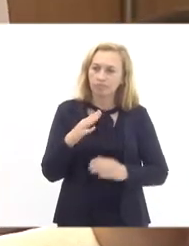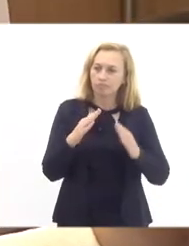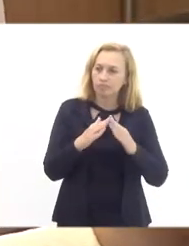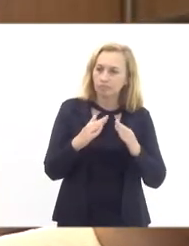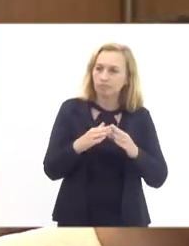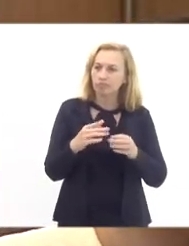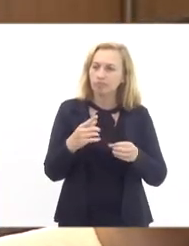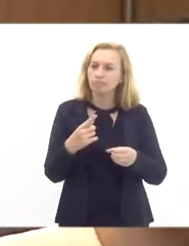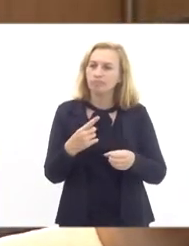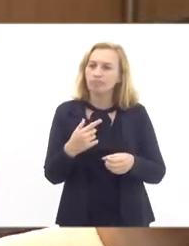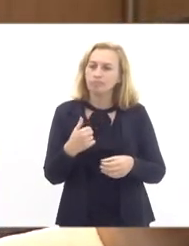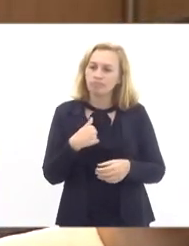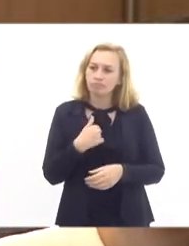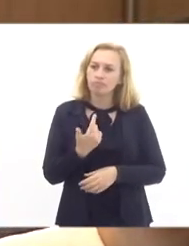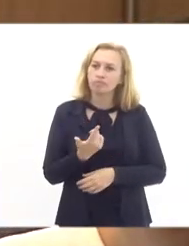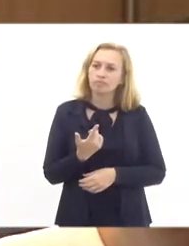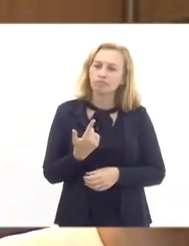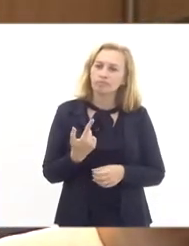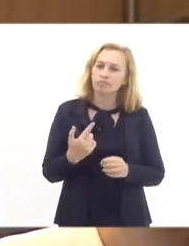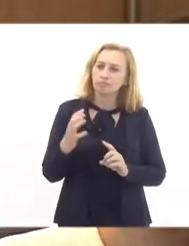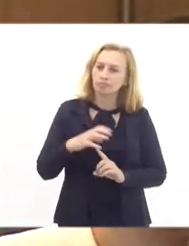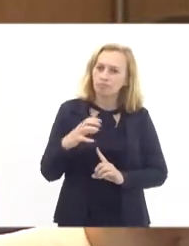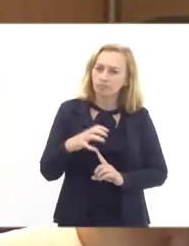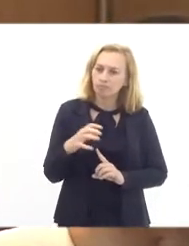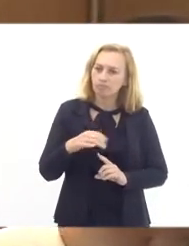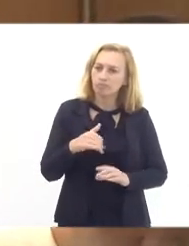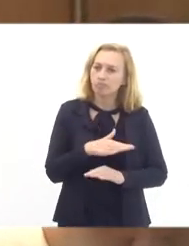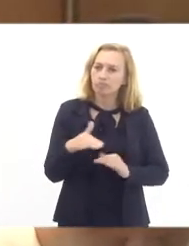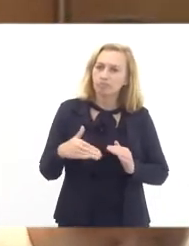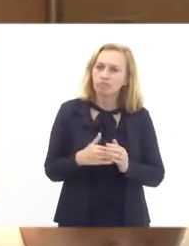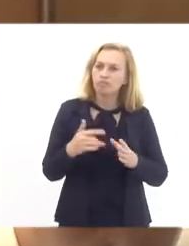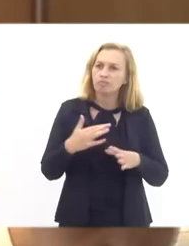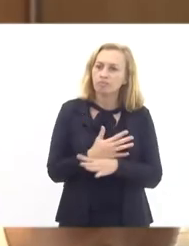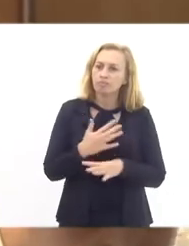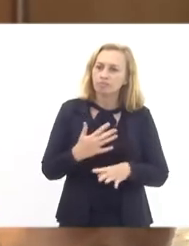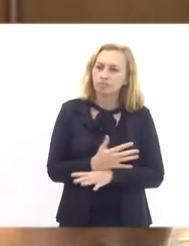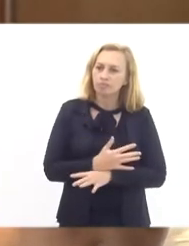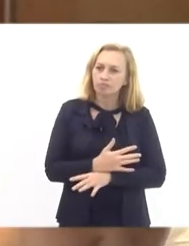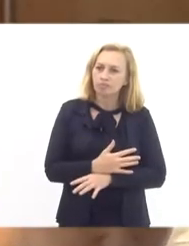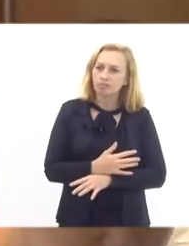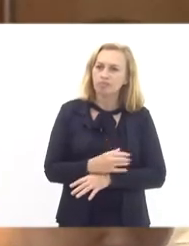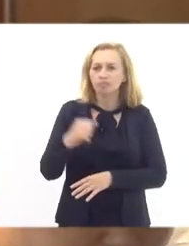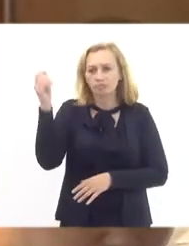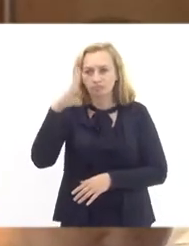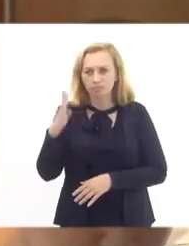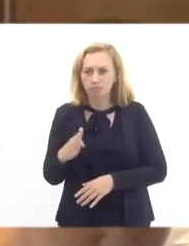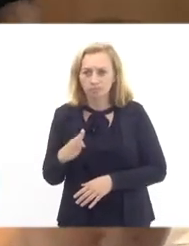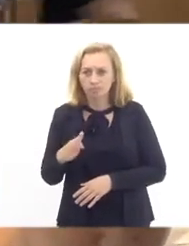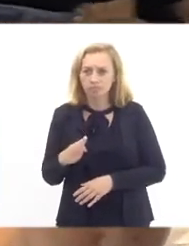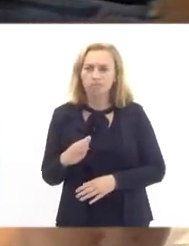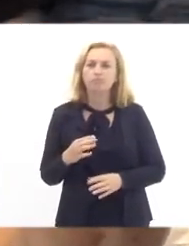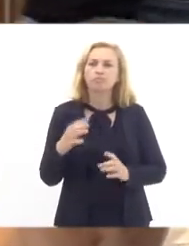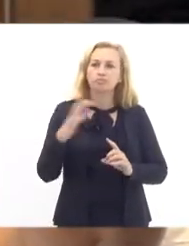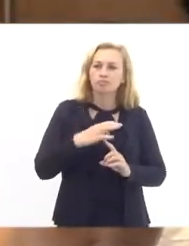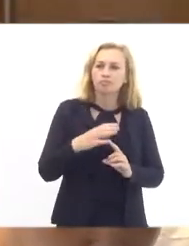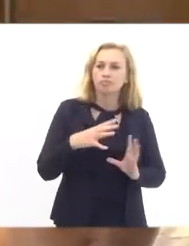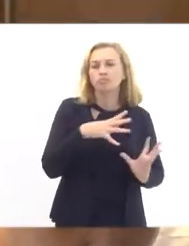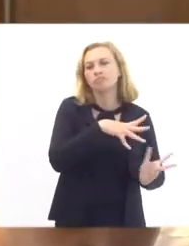rua, influencia em toda a minha cidade, que vai influenciar no Brasil e vai influenciar no mundo todo.